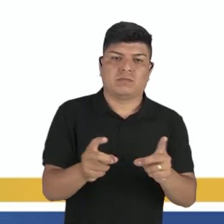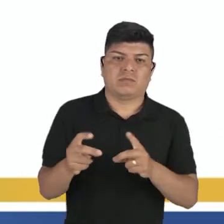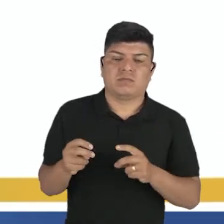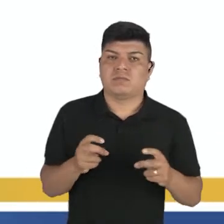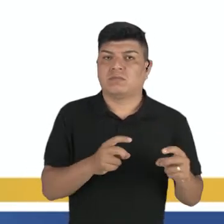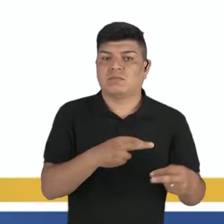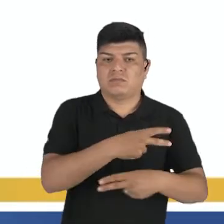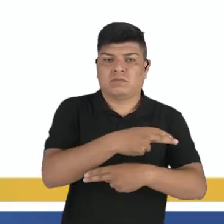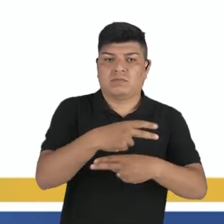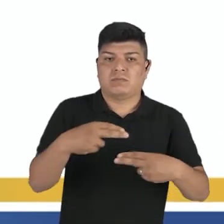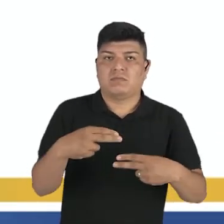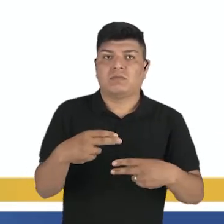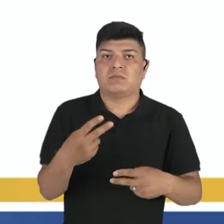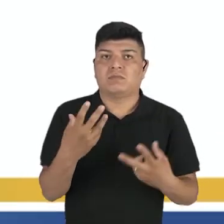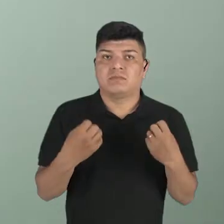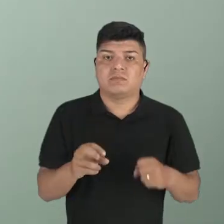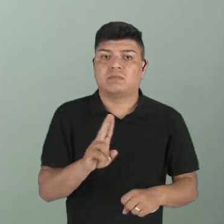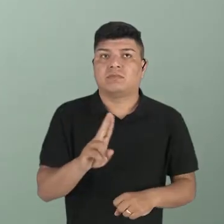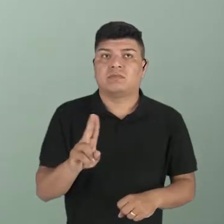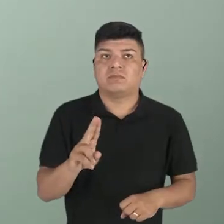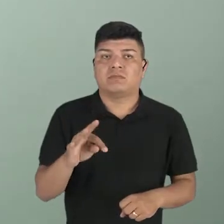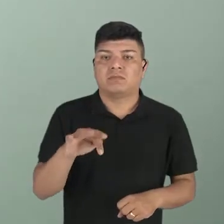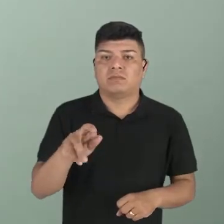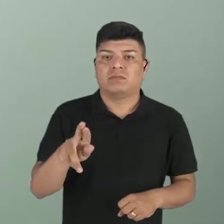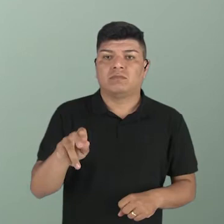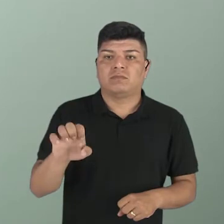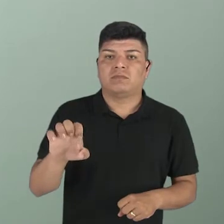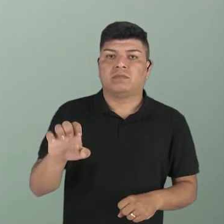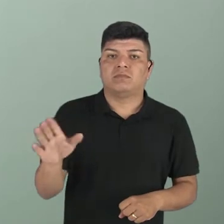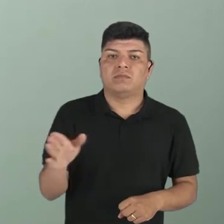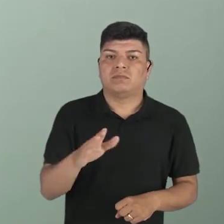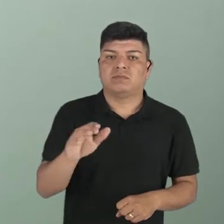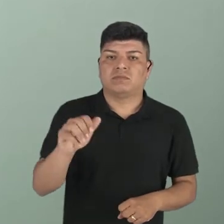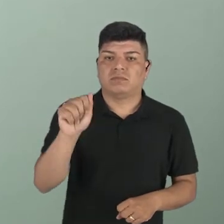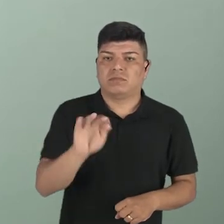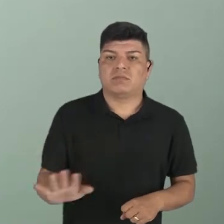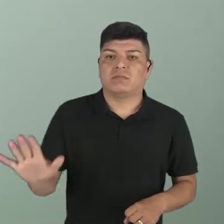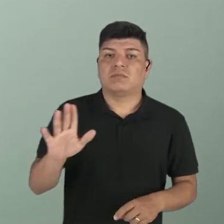produtos eletroeletrônicos, eles receberam o nome de tigres asiáticos. E são